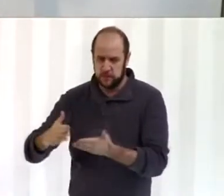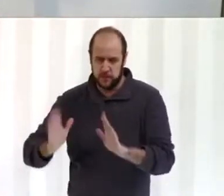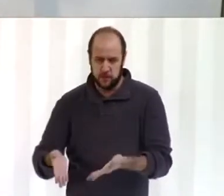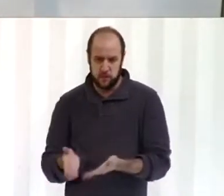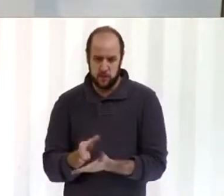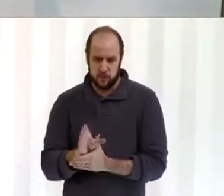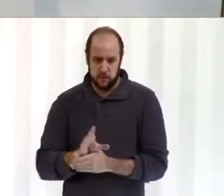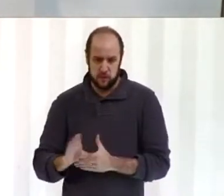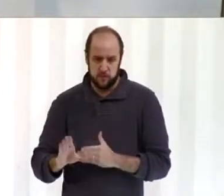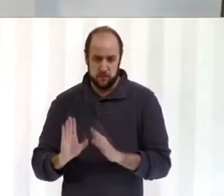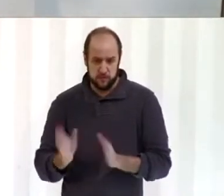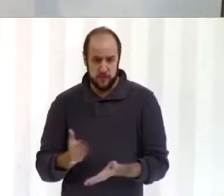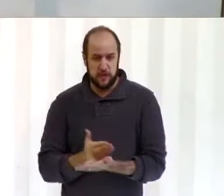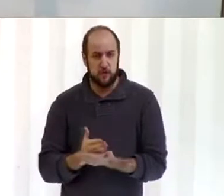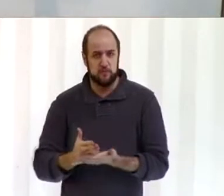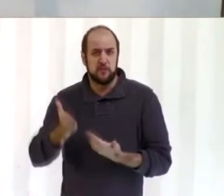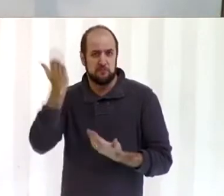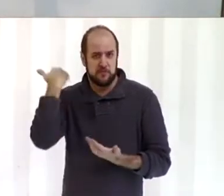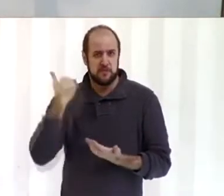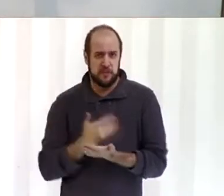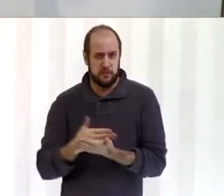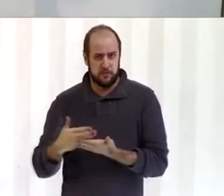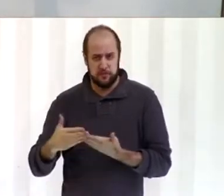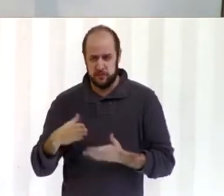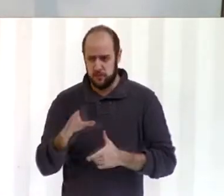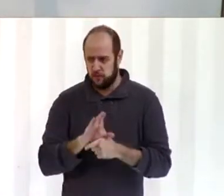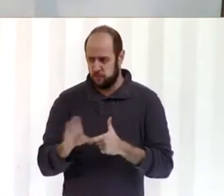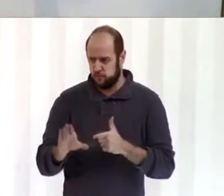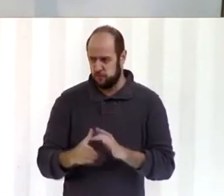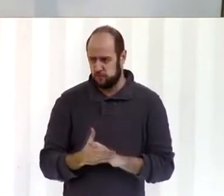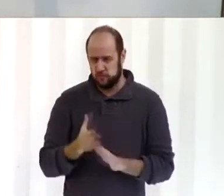curso. Já essa semana começaram o curso.